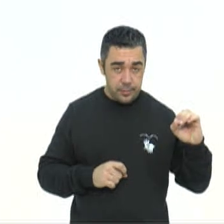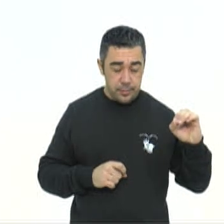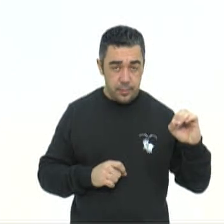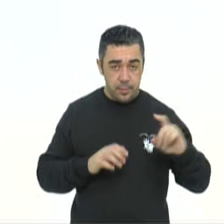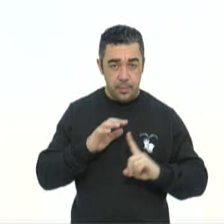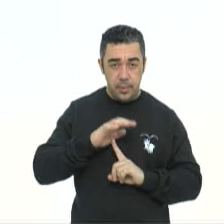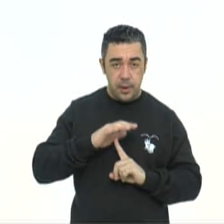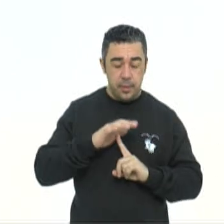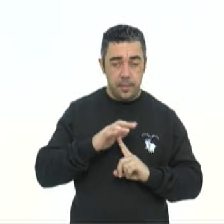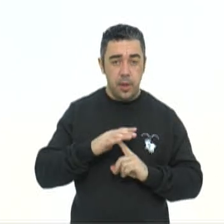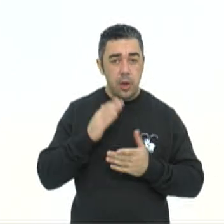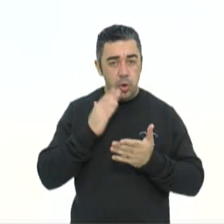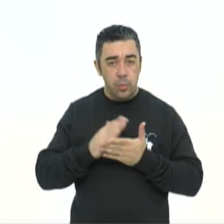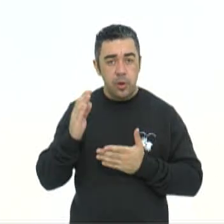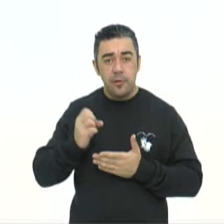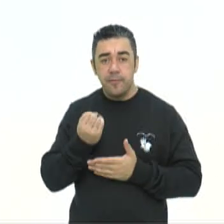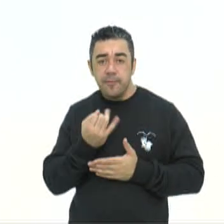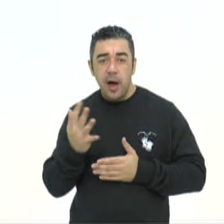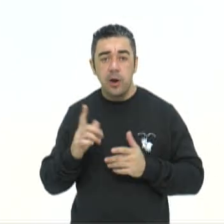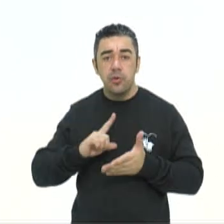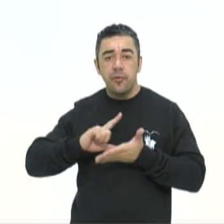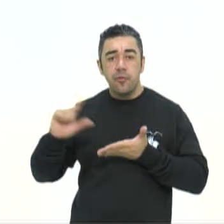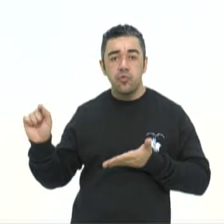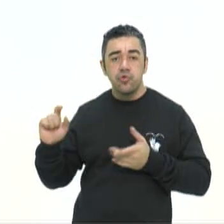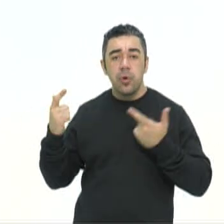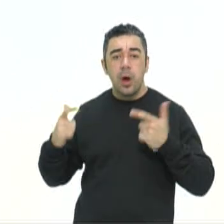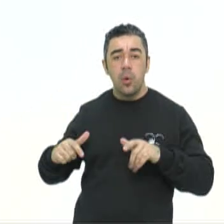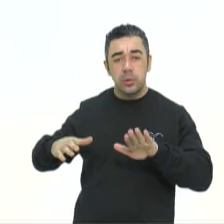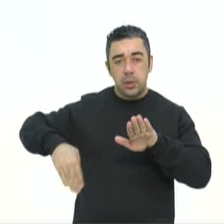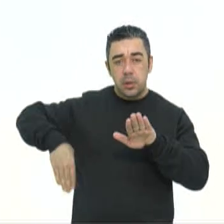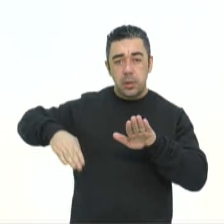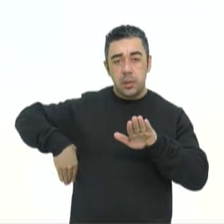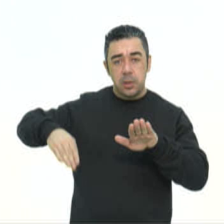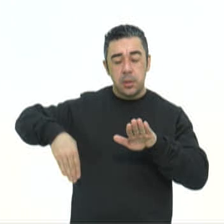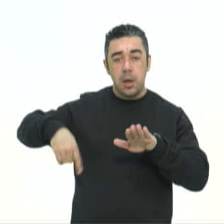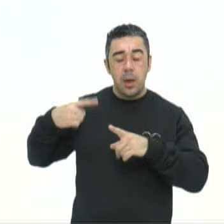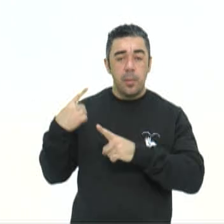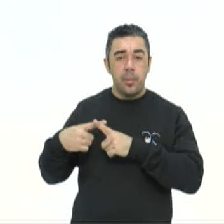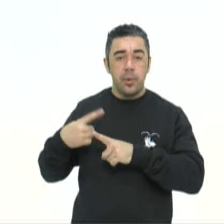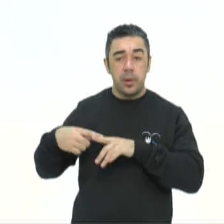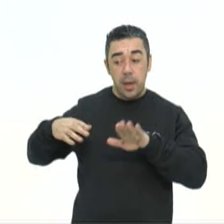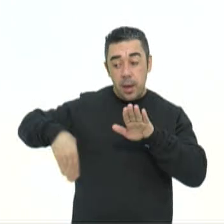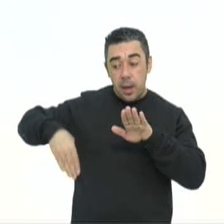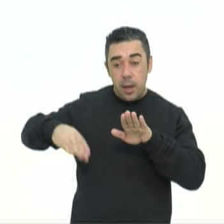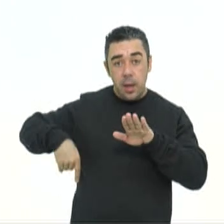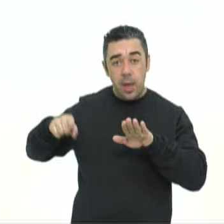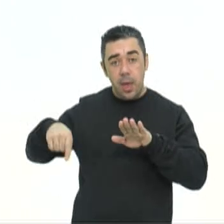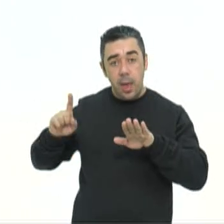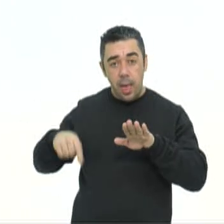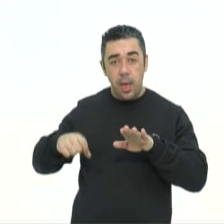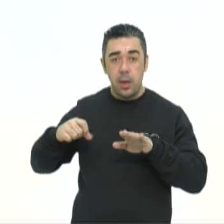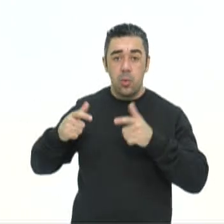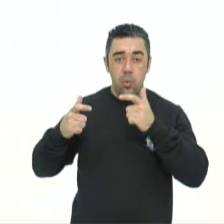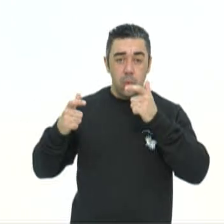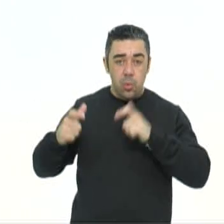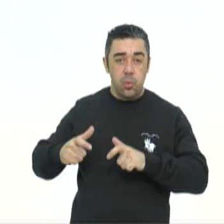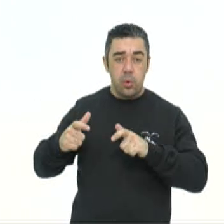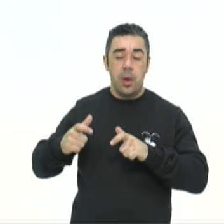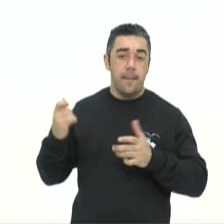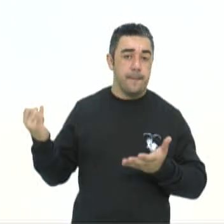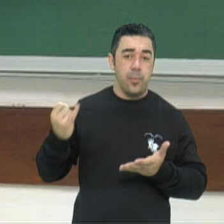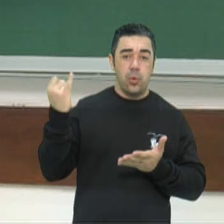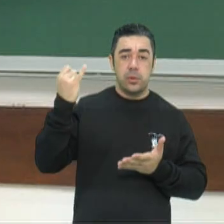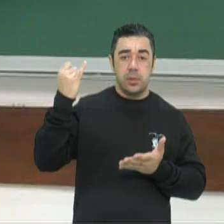dos aldeamentos, muitos fugiram para o litoral, território considerado sagrado para a etnia. Então, gente, olha